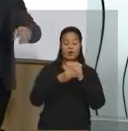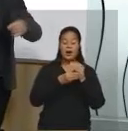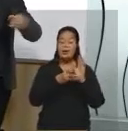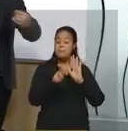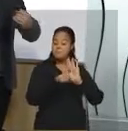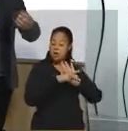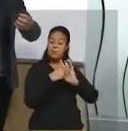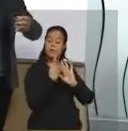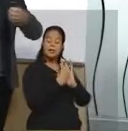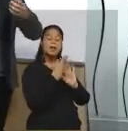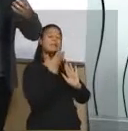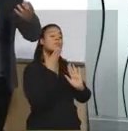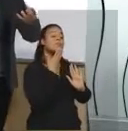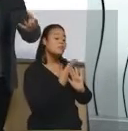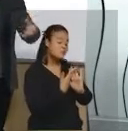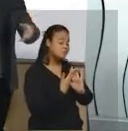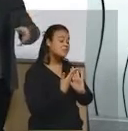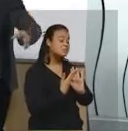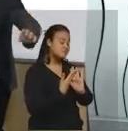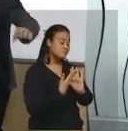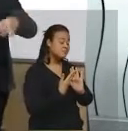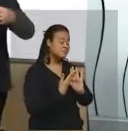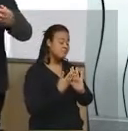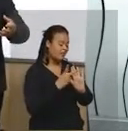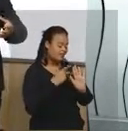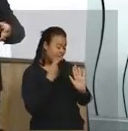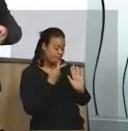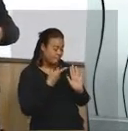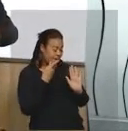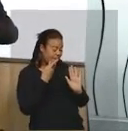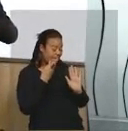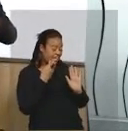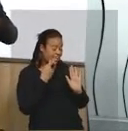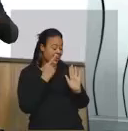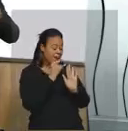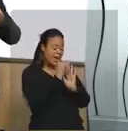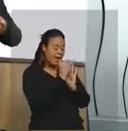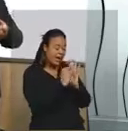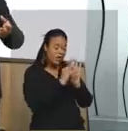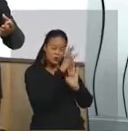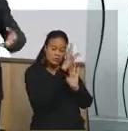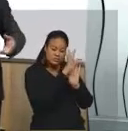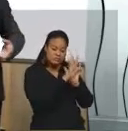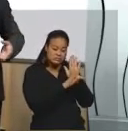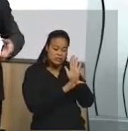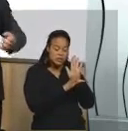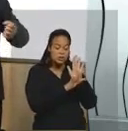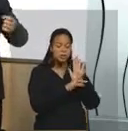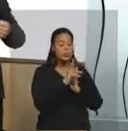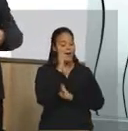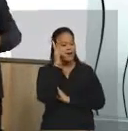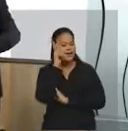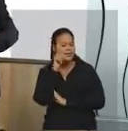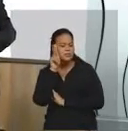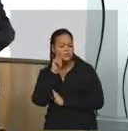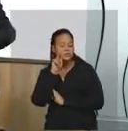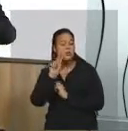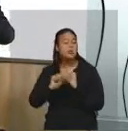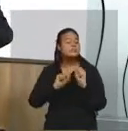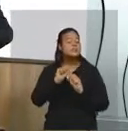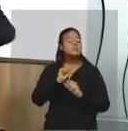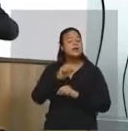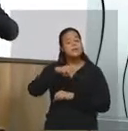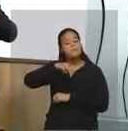específica. Primeiro, falar, né, que este documentário ele narra a história de Malala e também fazer